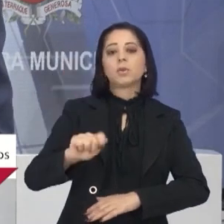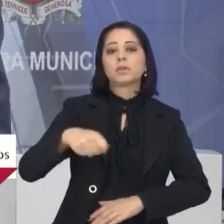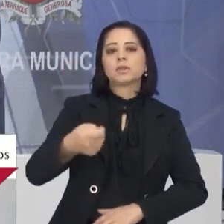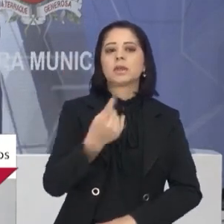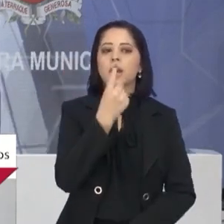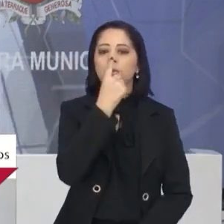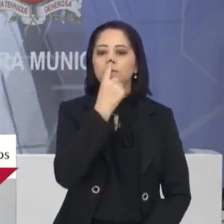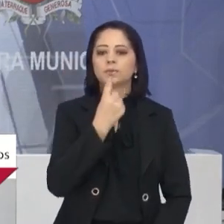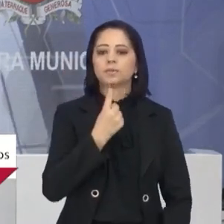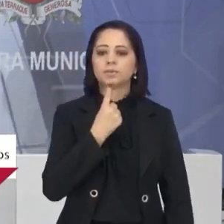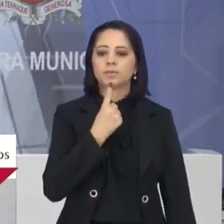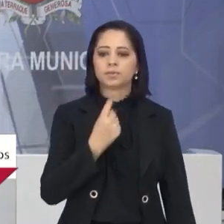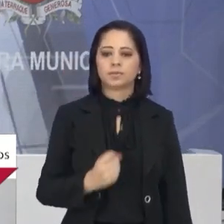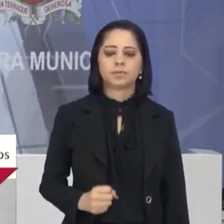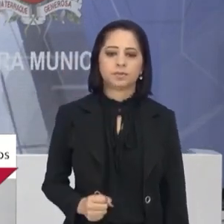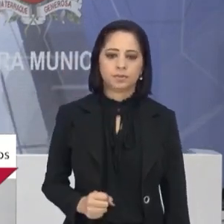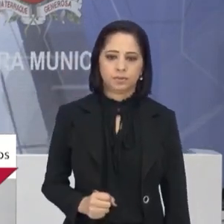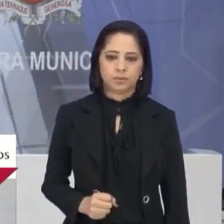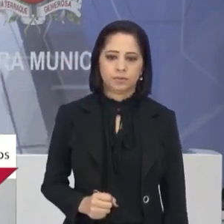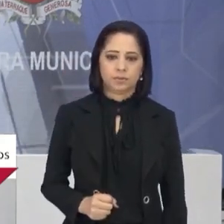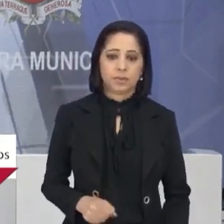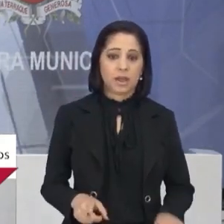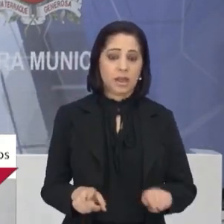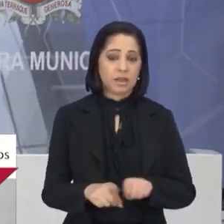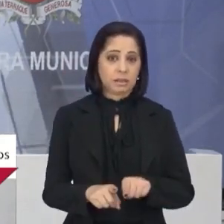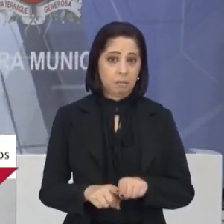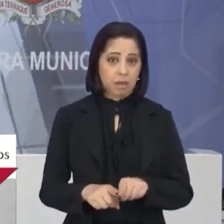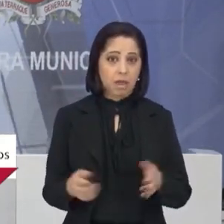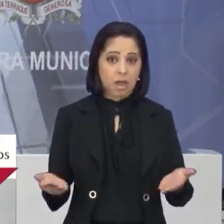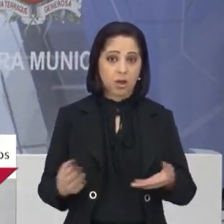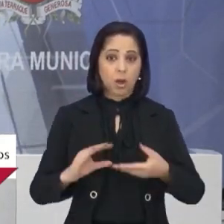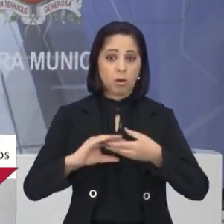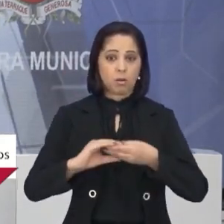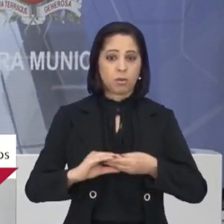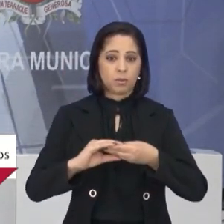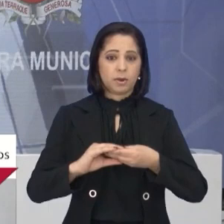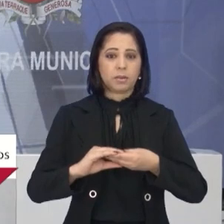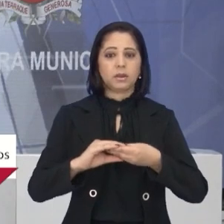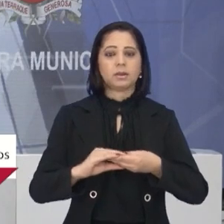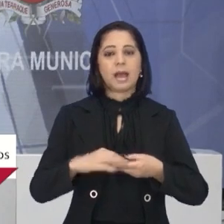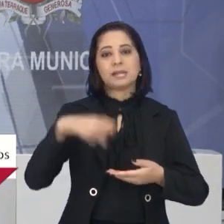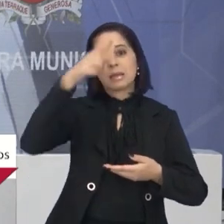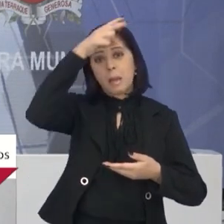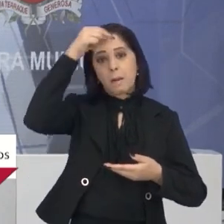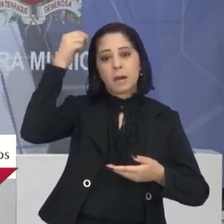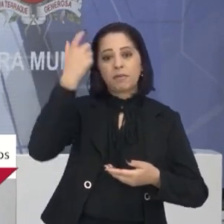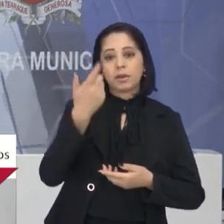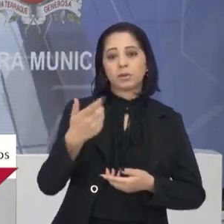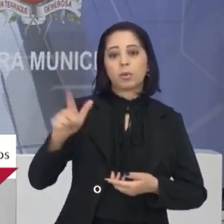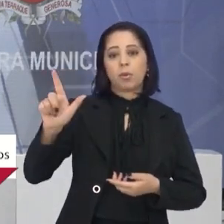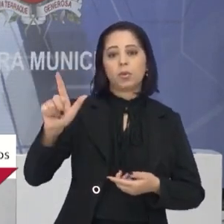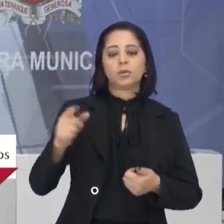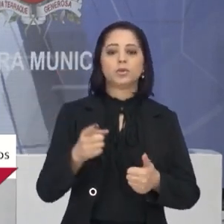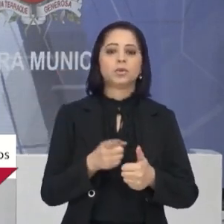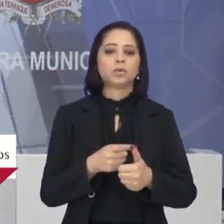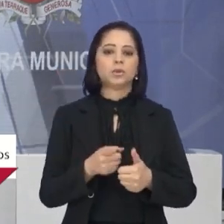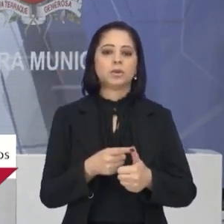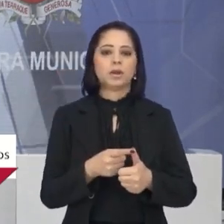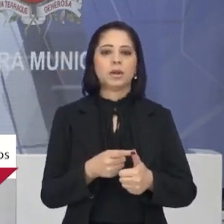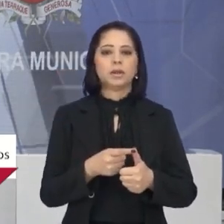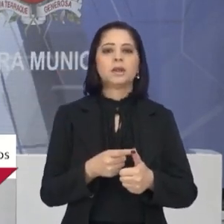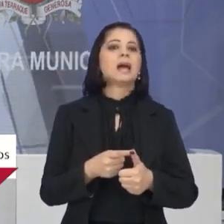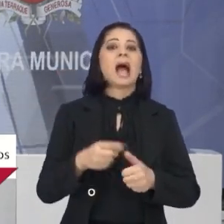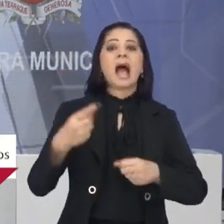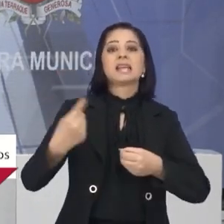Farias Ferreira Eu também aqui faço menção a outros prefeitos que estão presentes aqui conosco de Monteiro